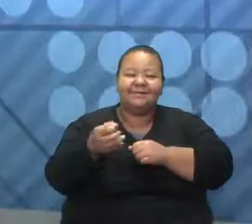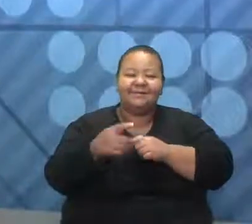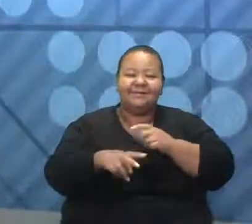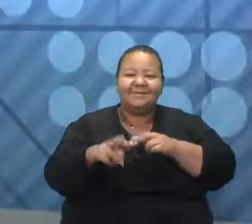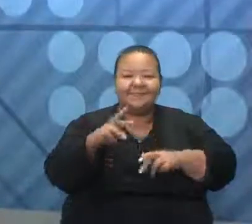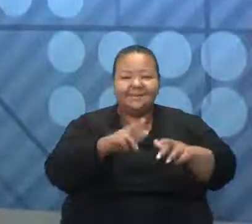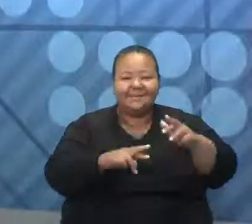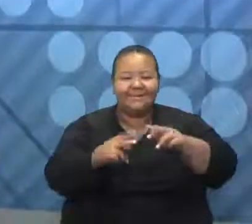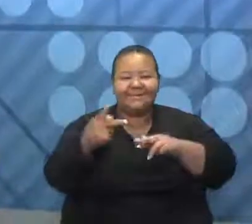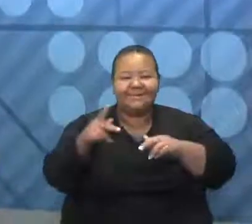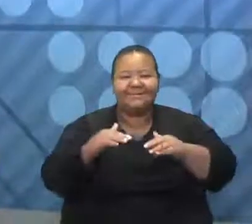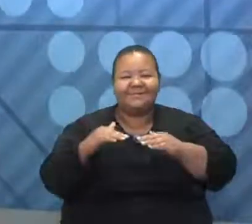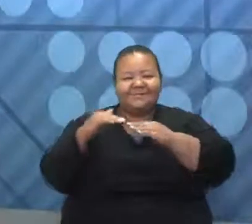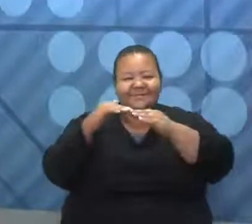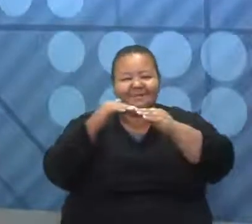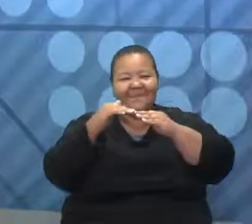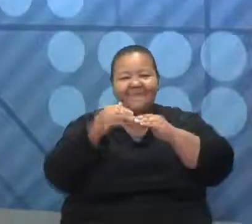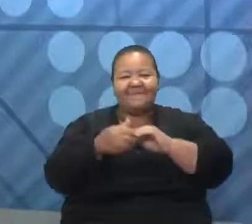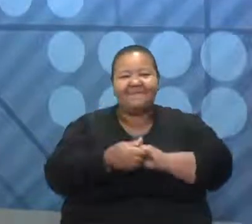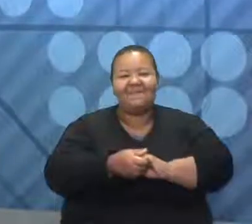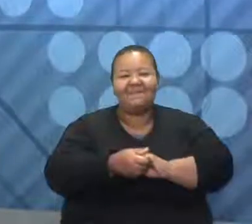traçar novos parâmetros.